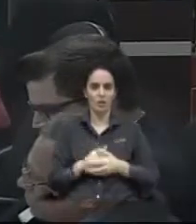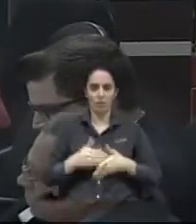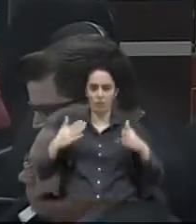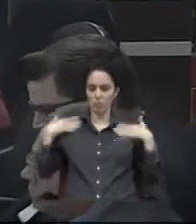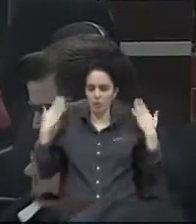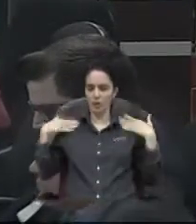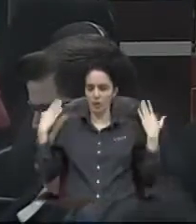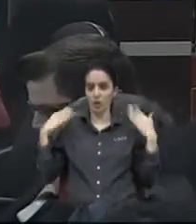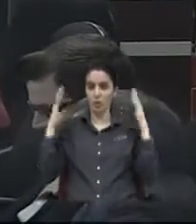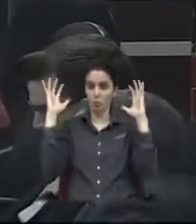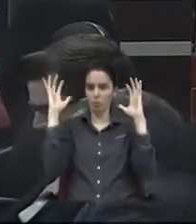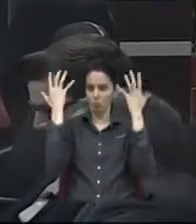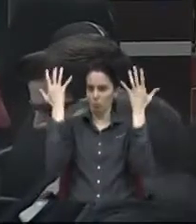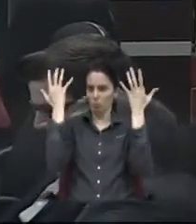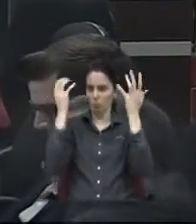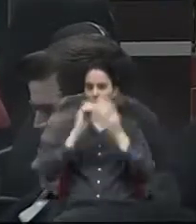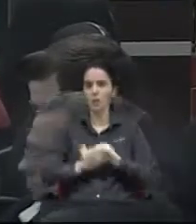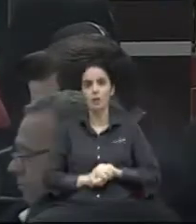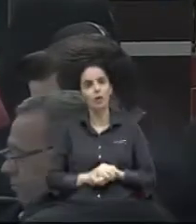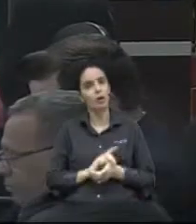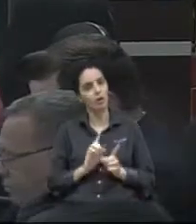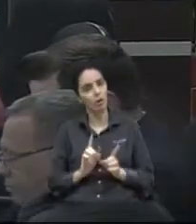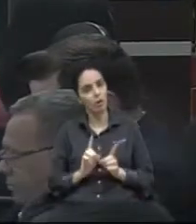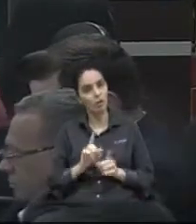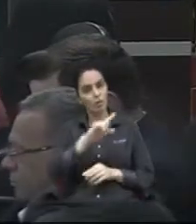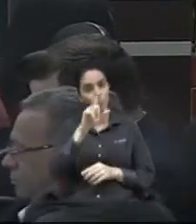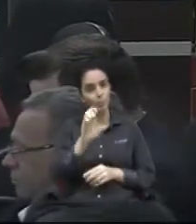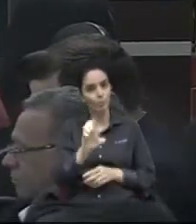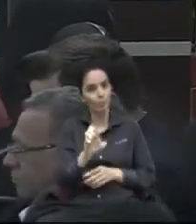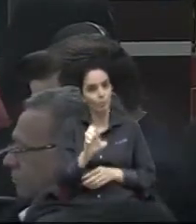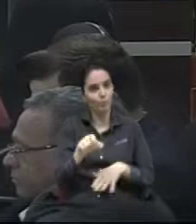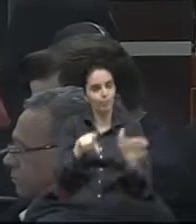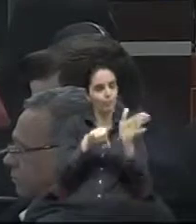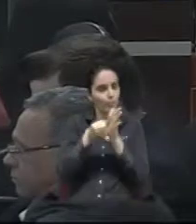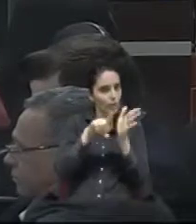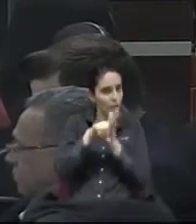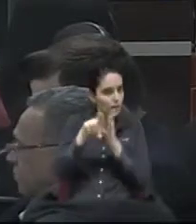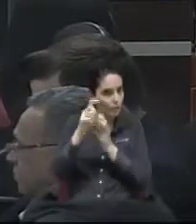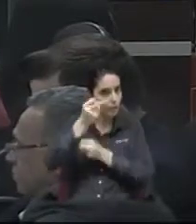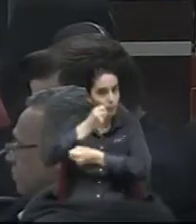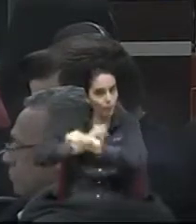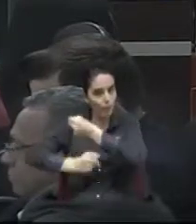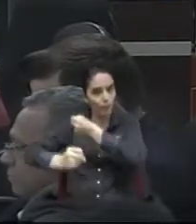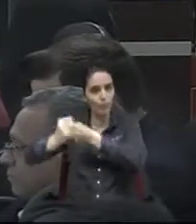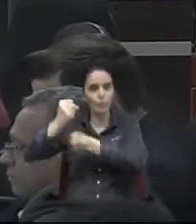foi aberta uma sindicância só que aí